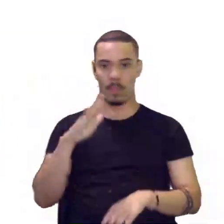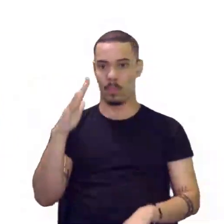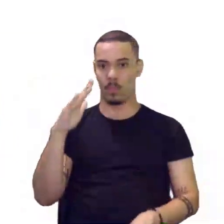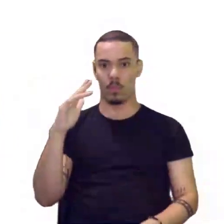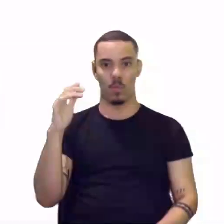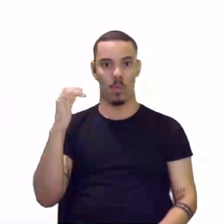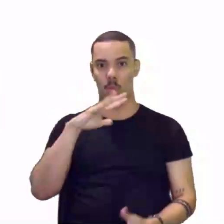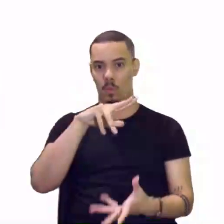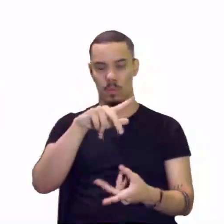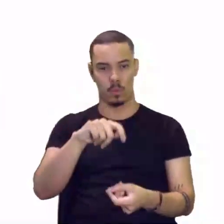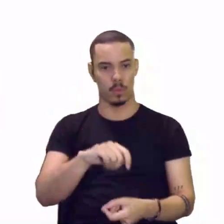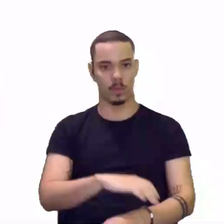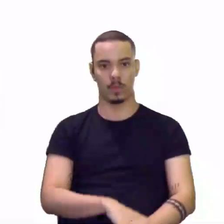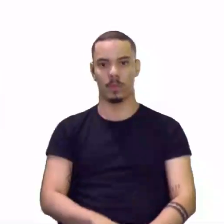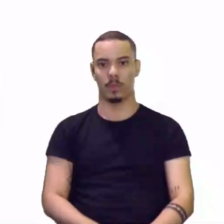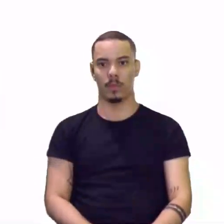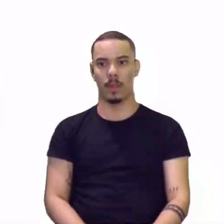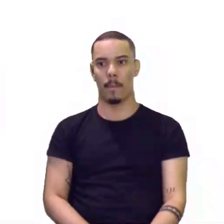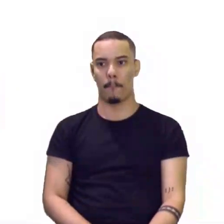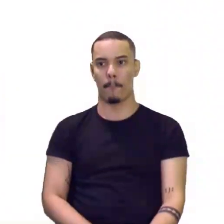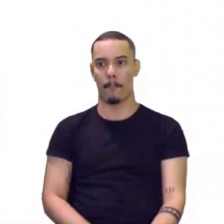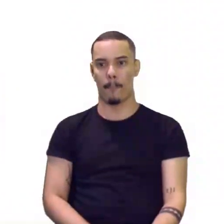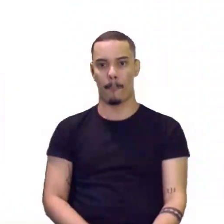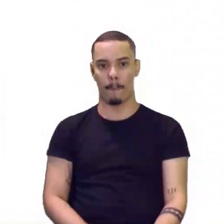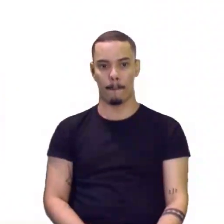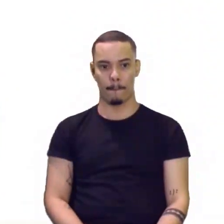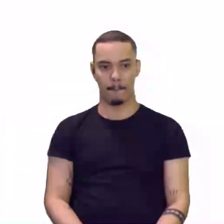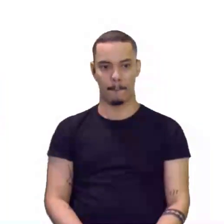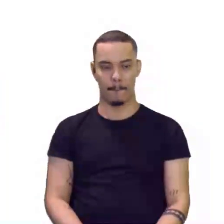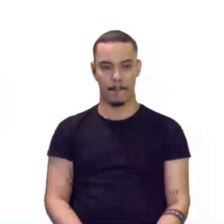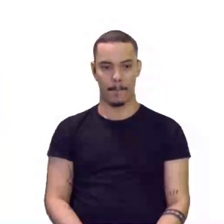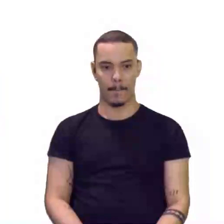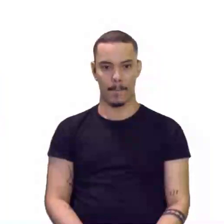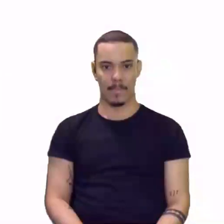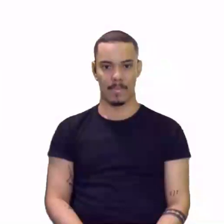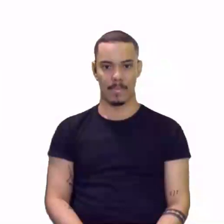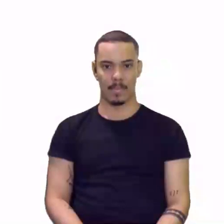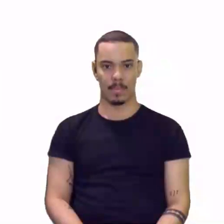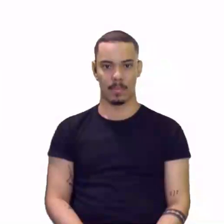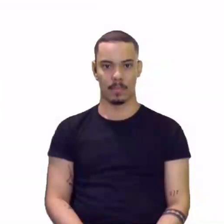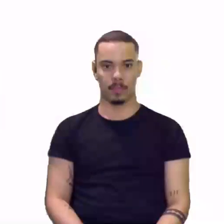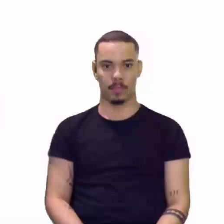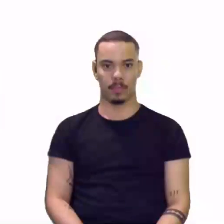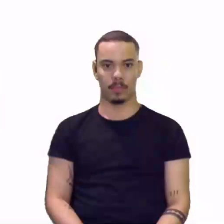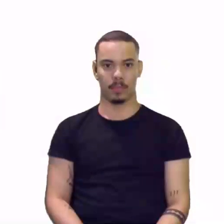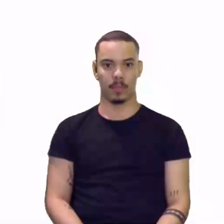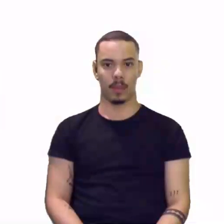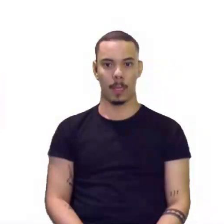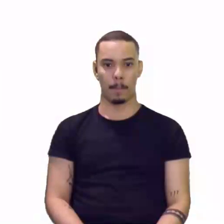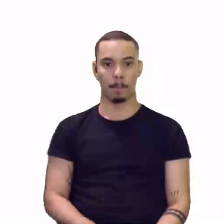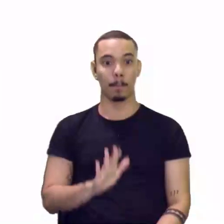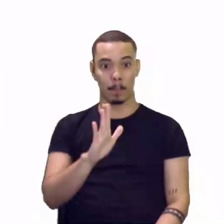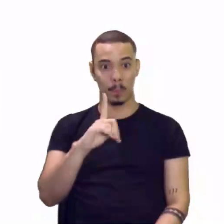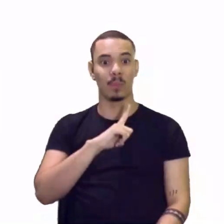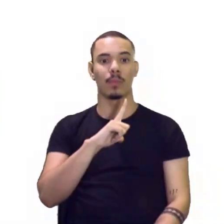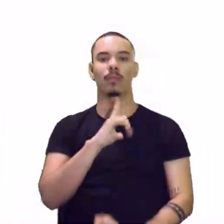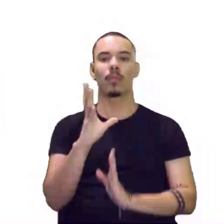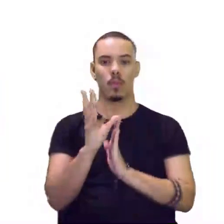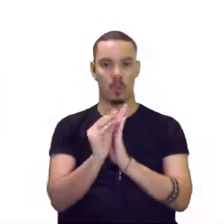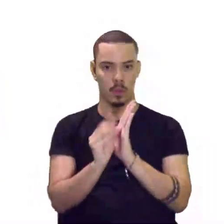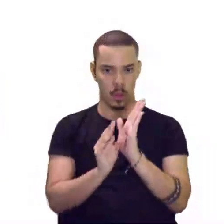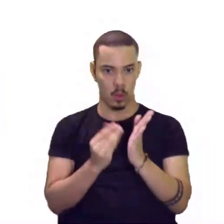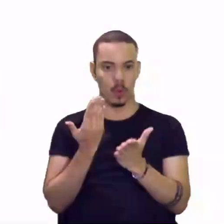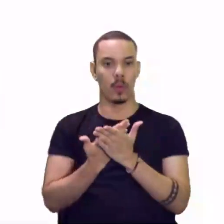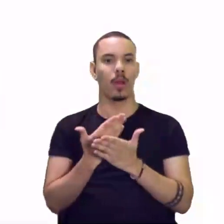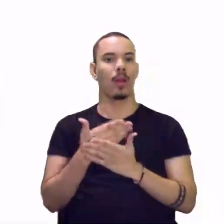lá, continuando. Muito bem. E aí a gente tem aqui, deixa eu só apagar aqui os pontos extremos do Brasil, que vai ser conteúdo da nossa próxima aula,